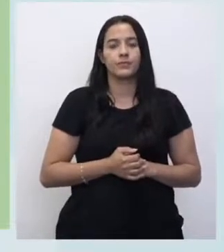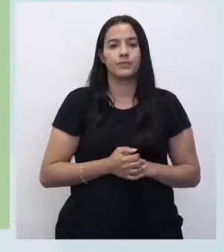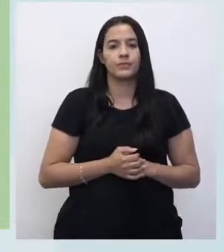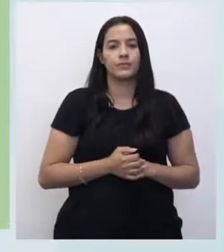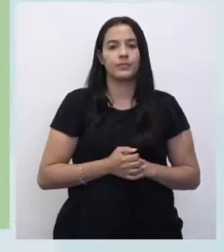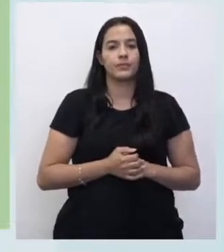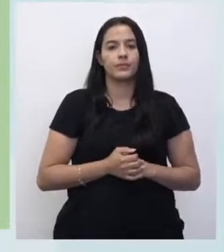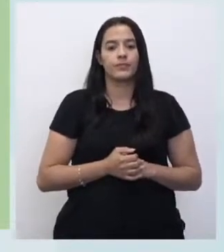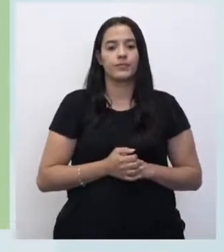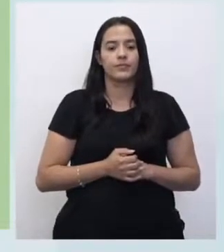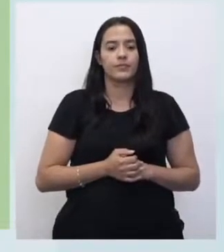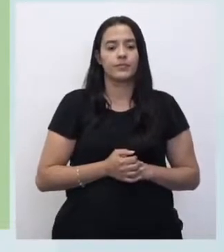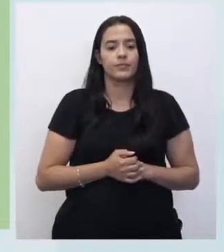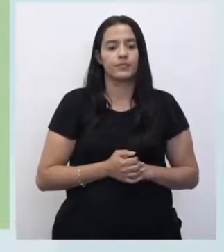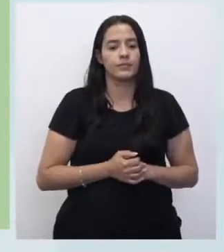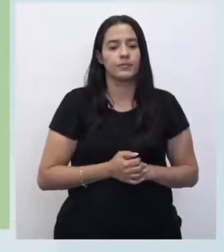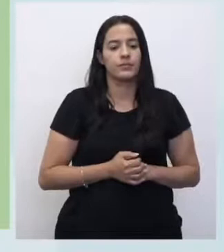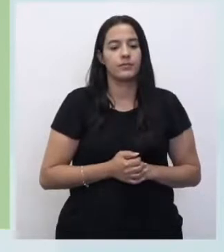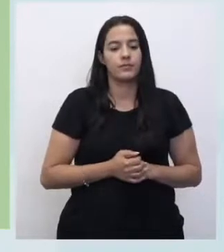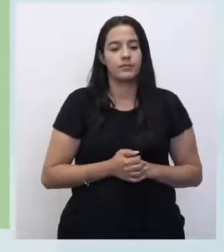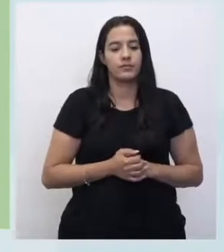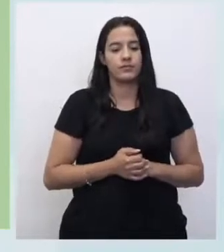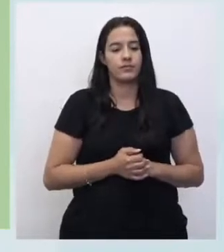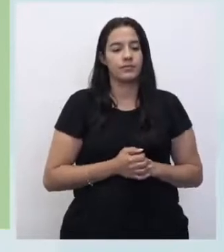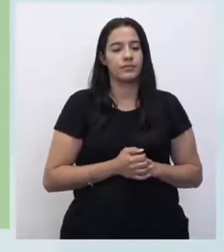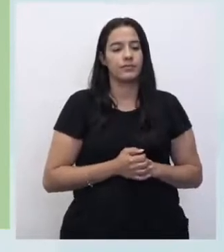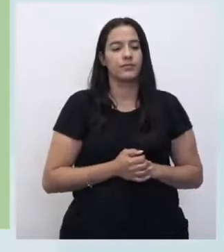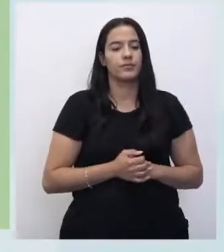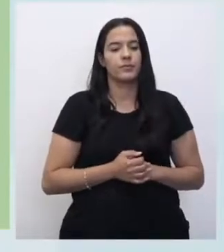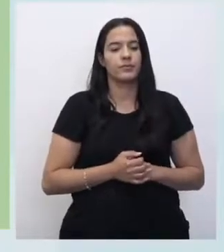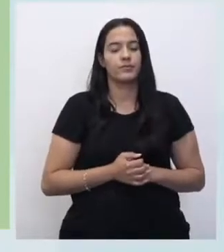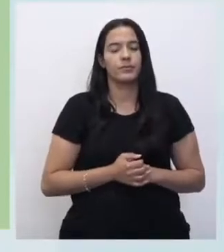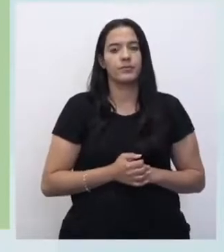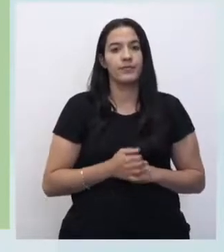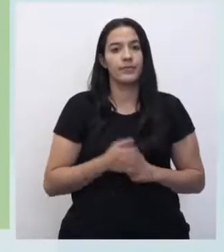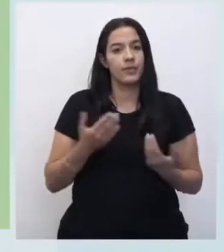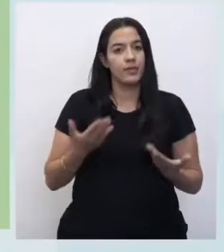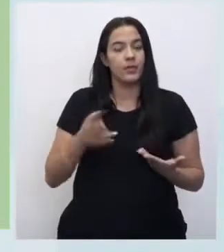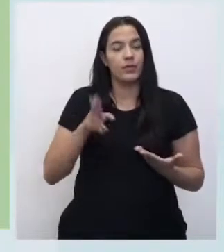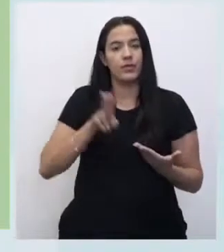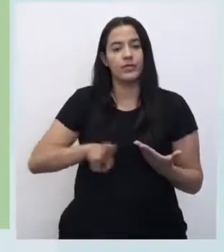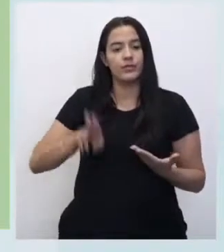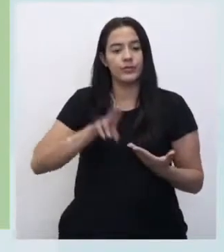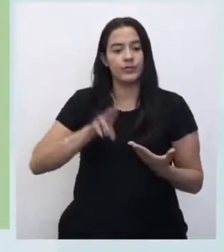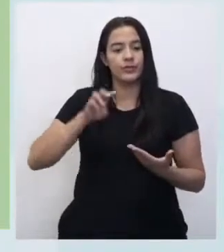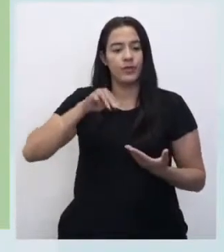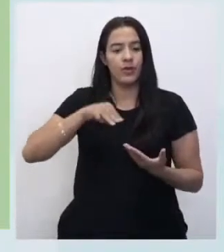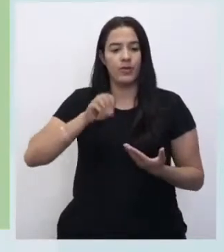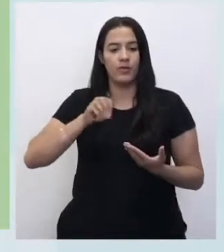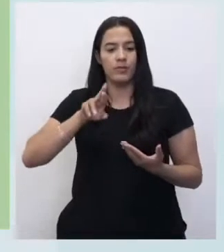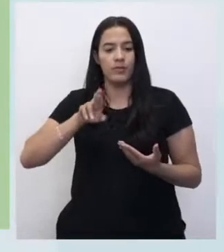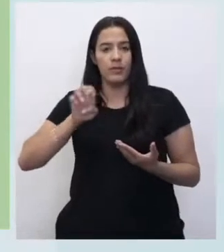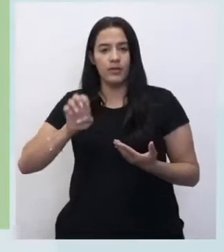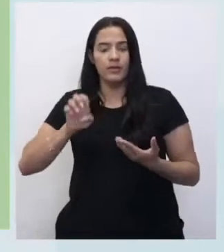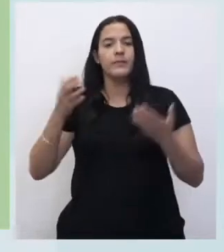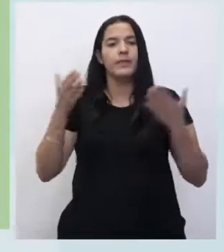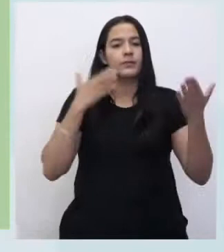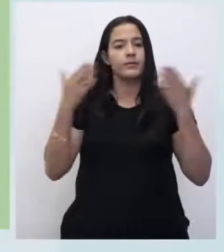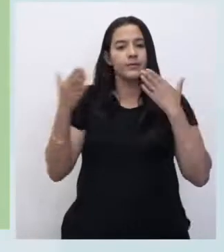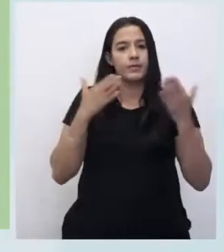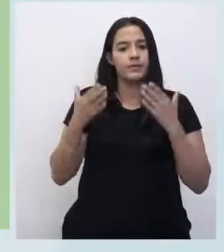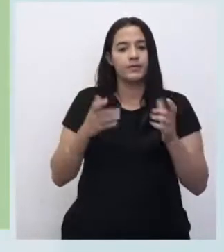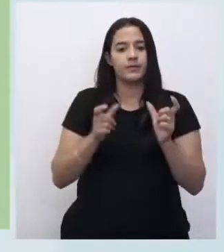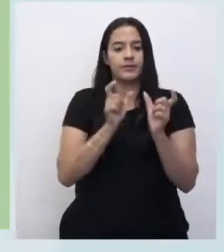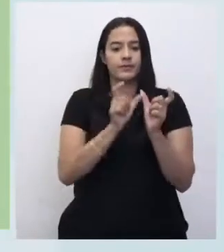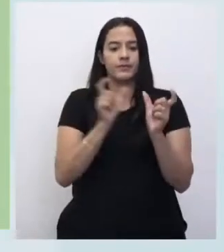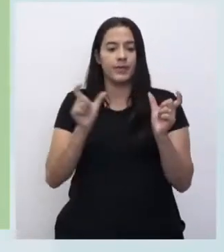two-syllable adjectives and for all adjectives with three syllables or more. Nós usamos o more para fazer comparação para palavras com